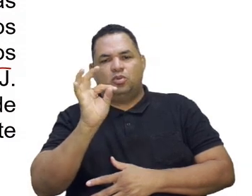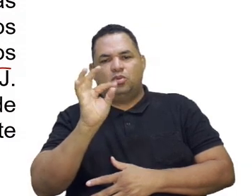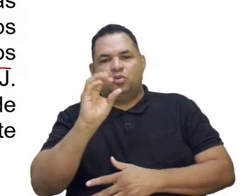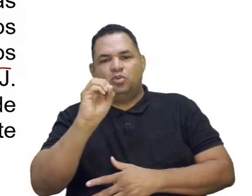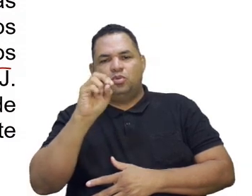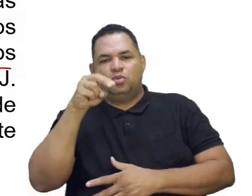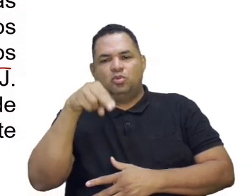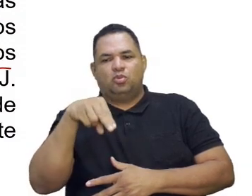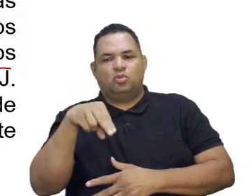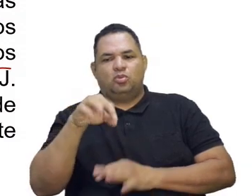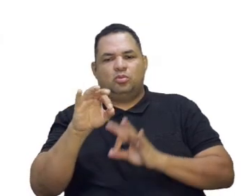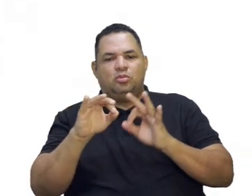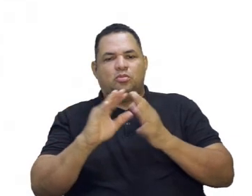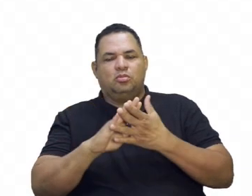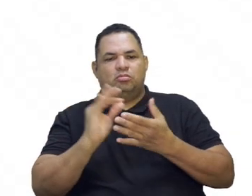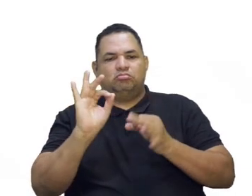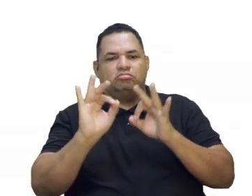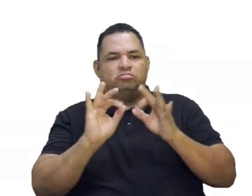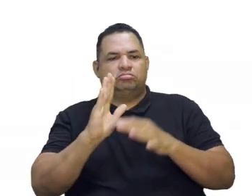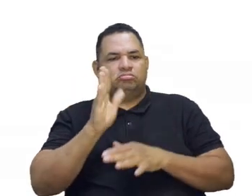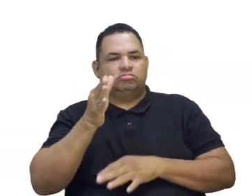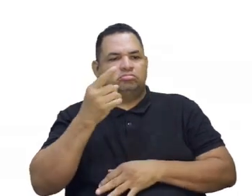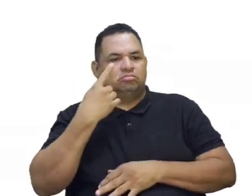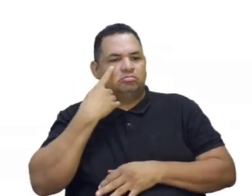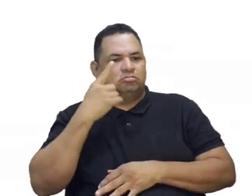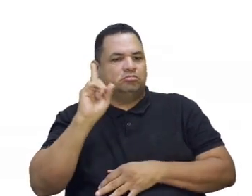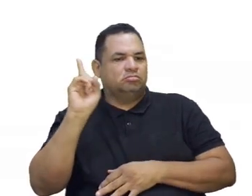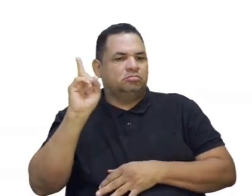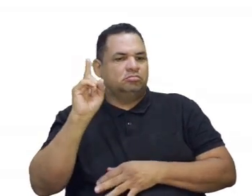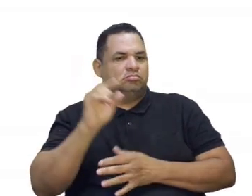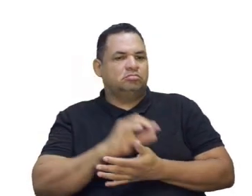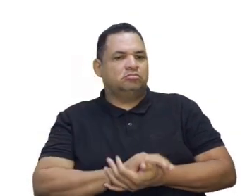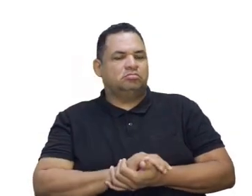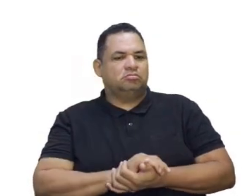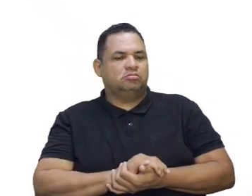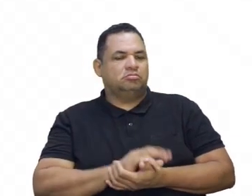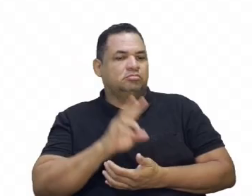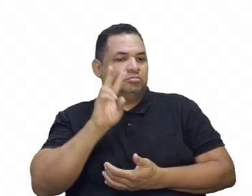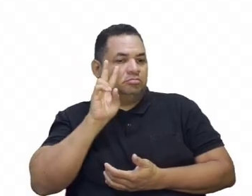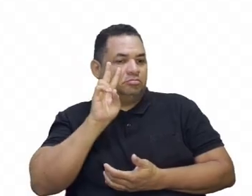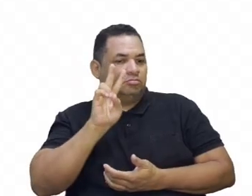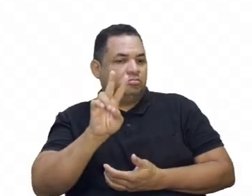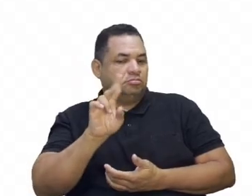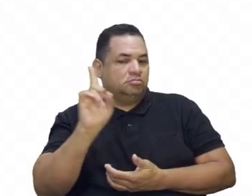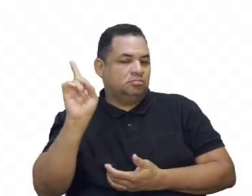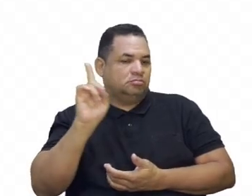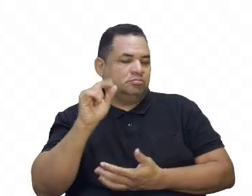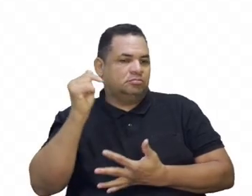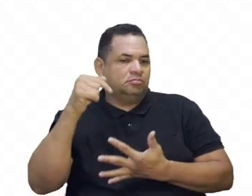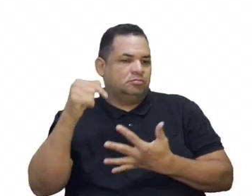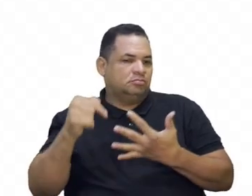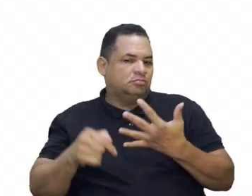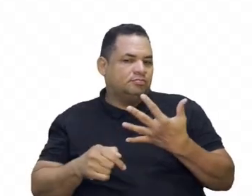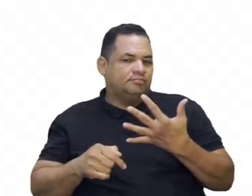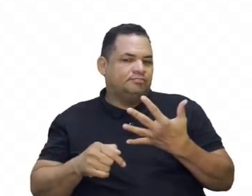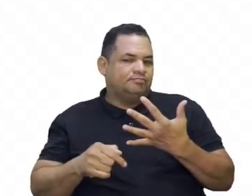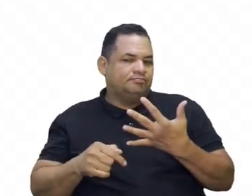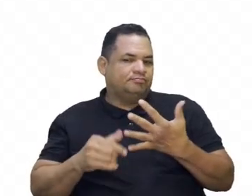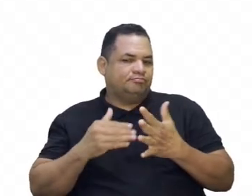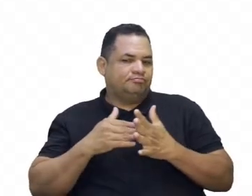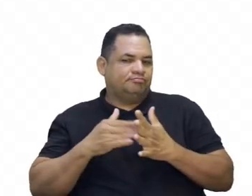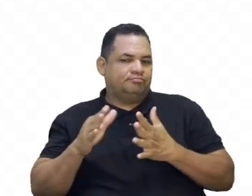você não quisesse preencher todas as lacunas, você já viria aqui e observaria as alternativas que